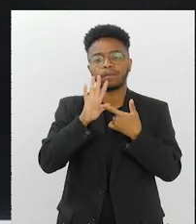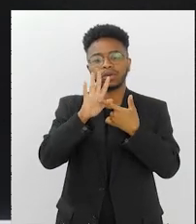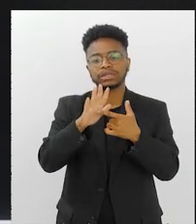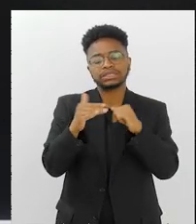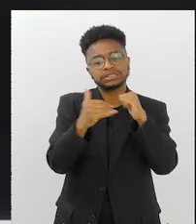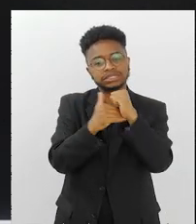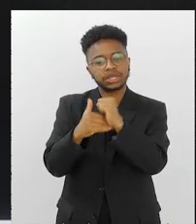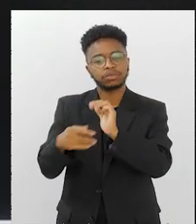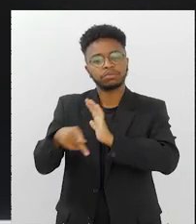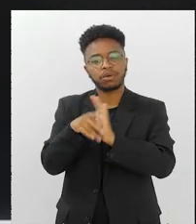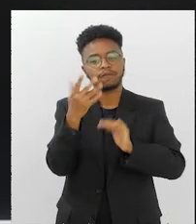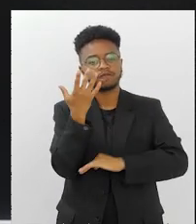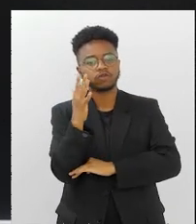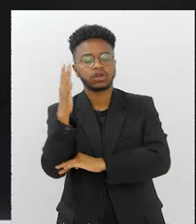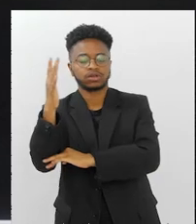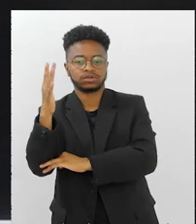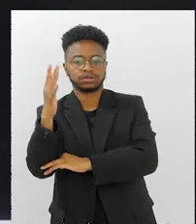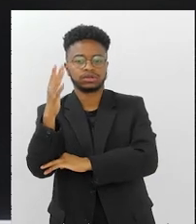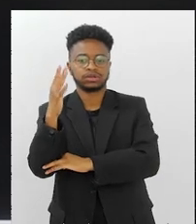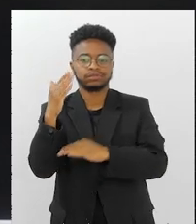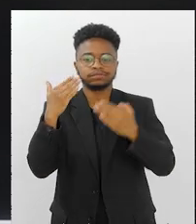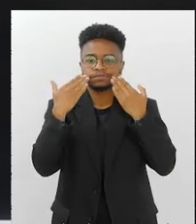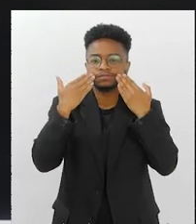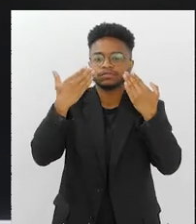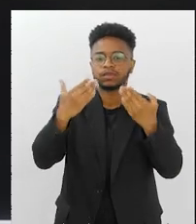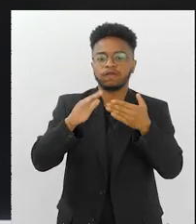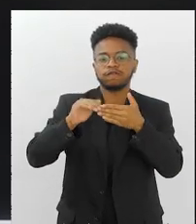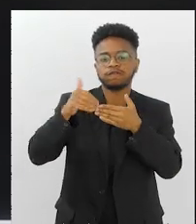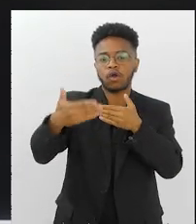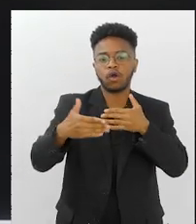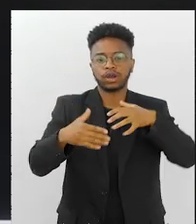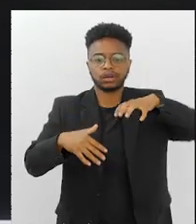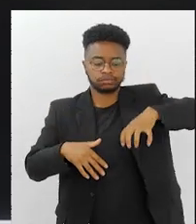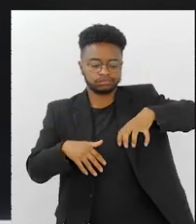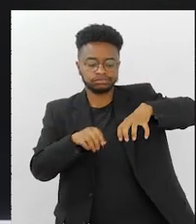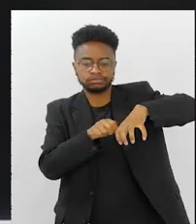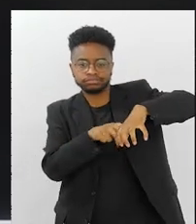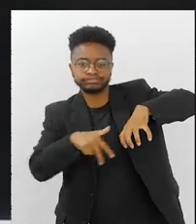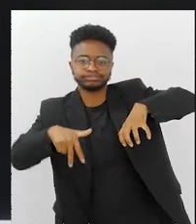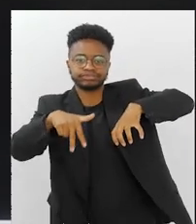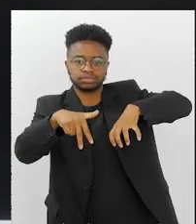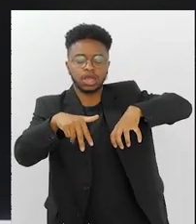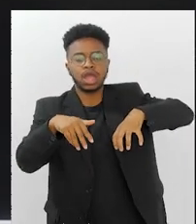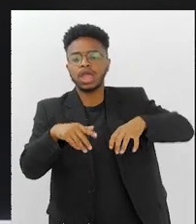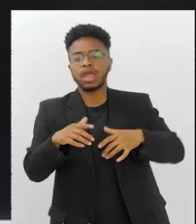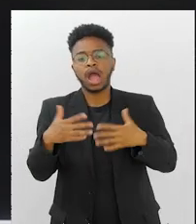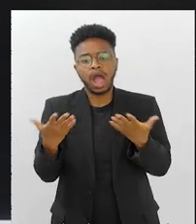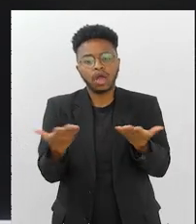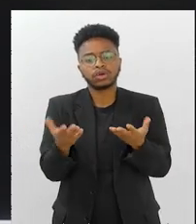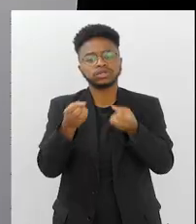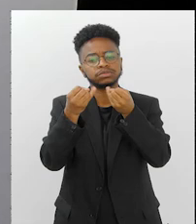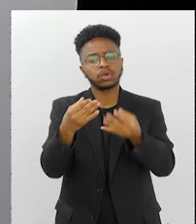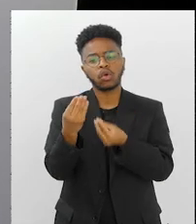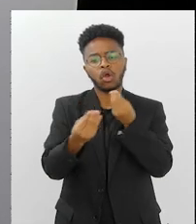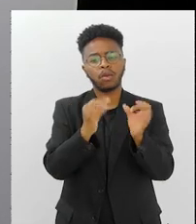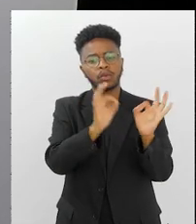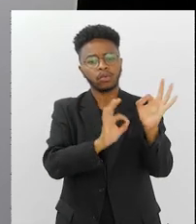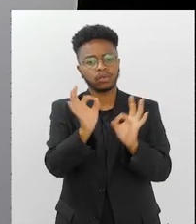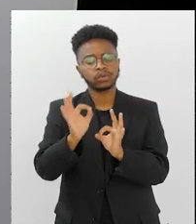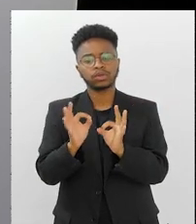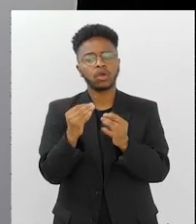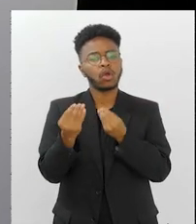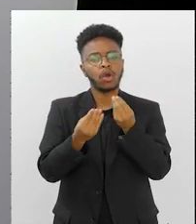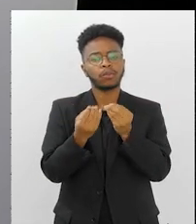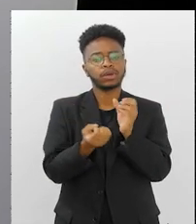da das florestas que se projetavam fora do tripé vamos falar um pouco da construção e da dificuldade